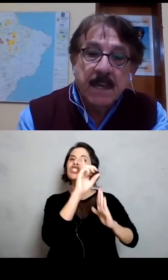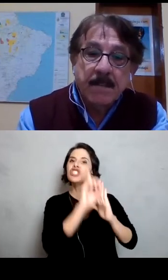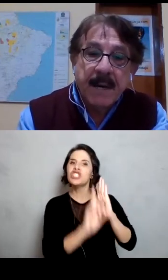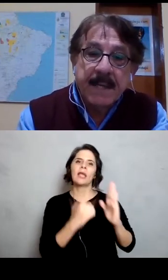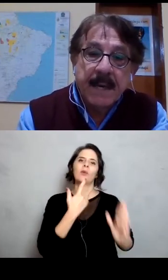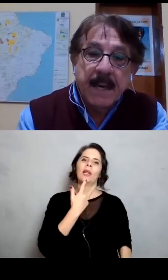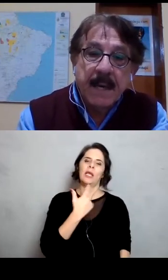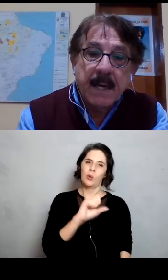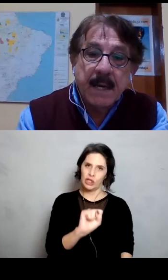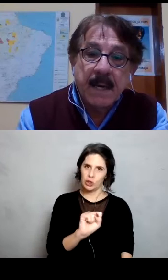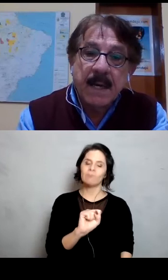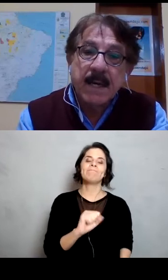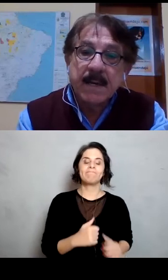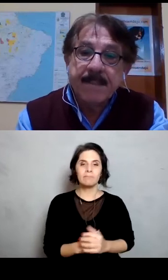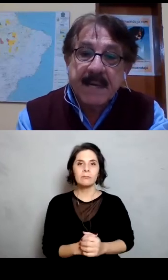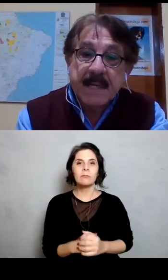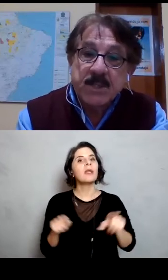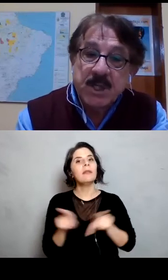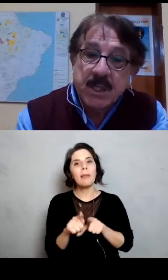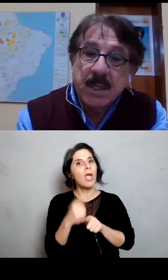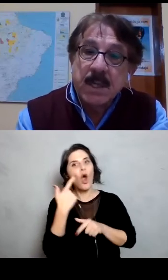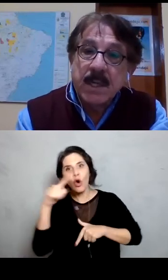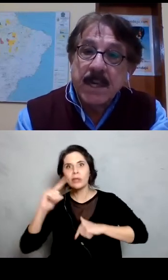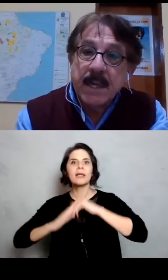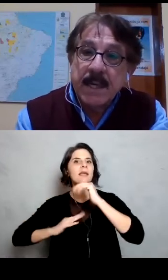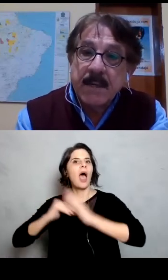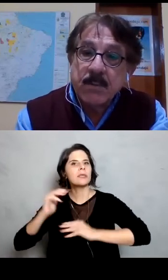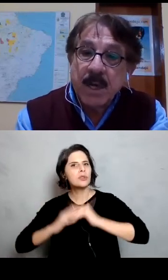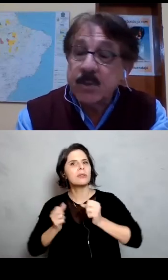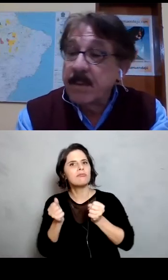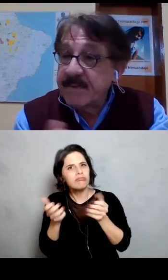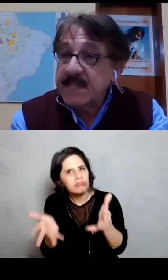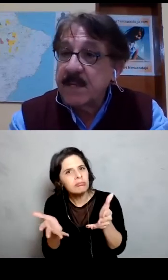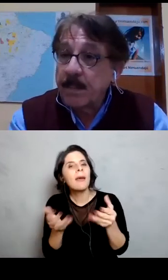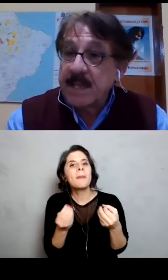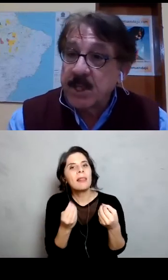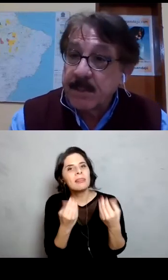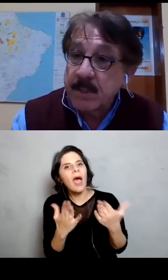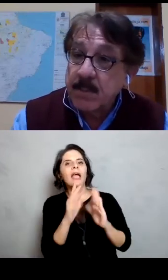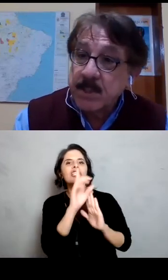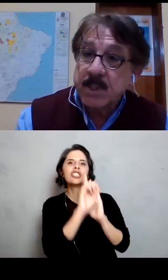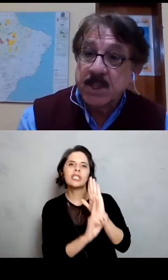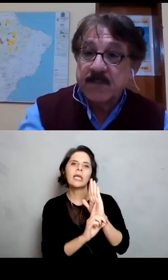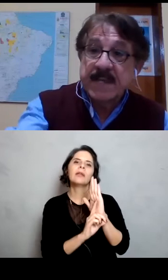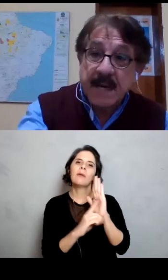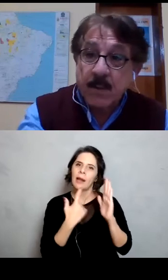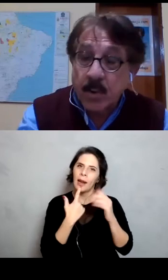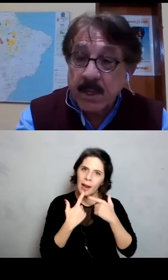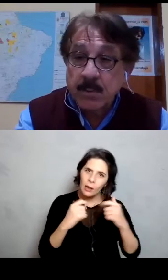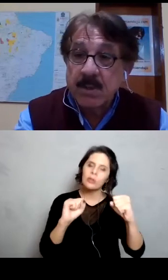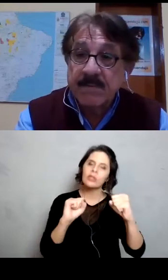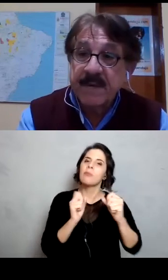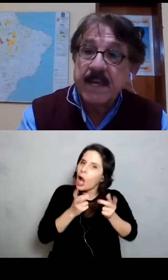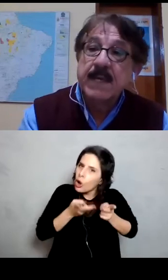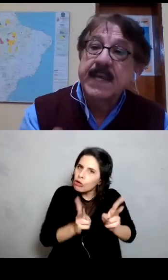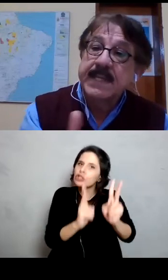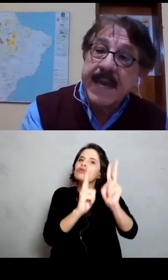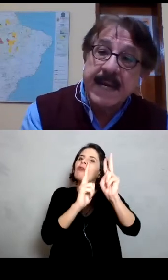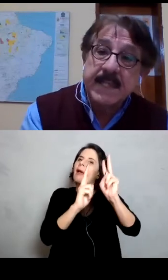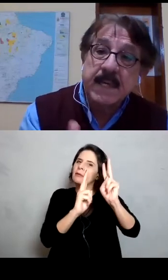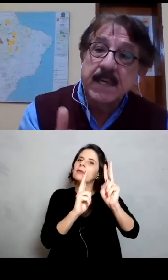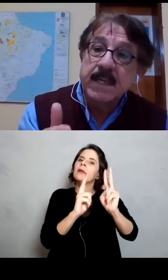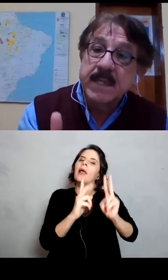dominado, o território foi ocupado, ele é obrigado a falar a língua do estrangeiro, a língua dele não é reconhecida e ele tem que se